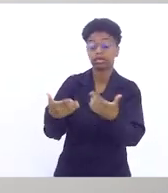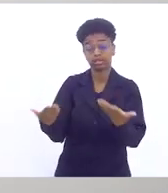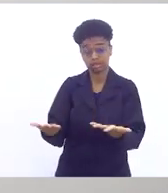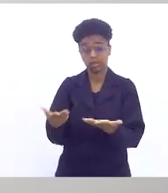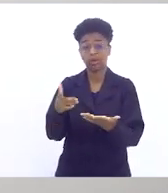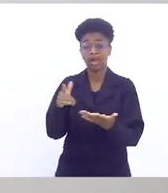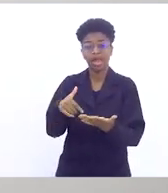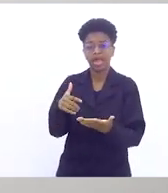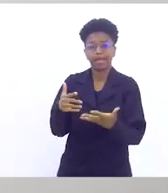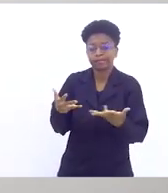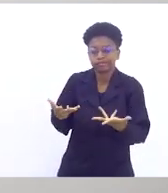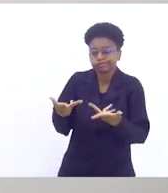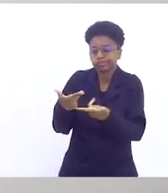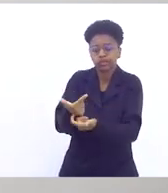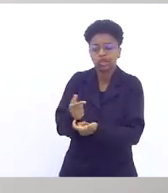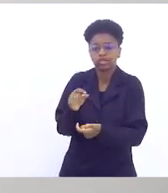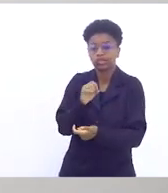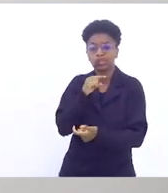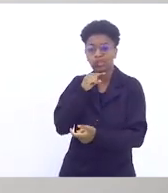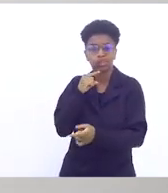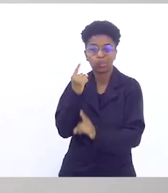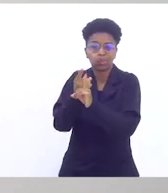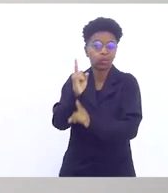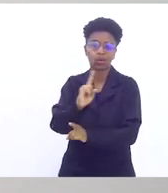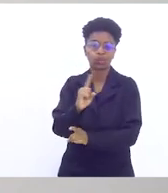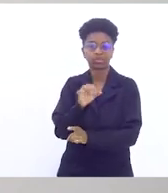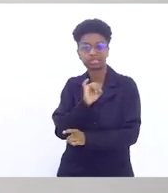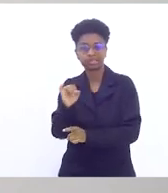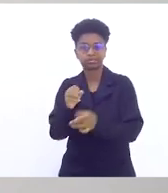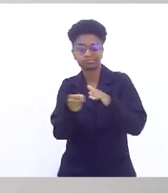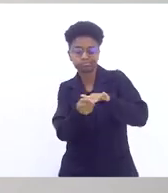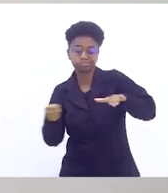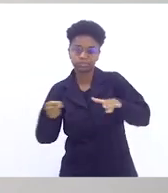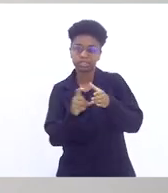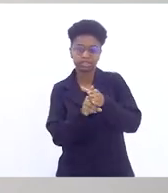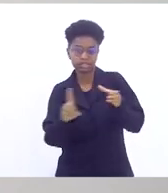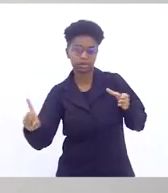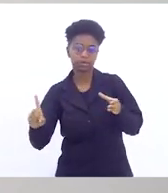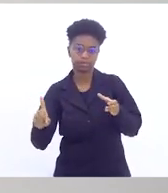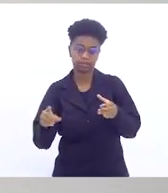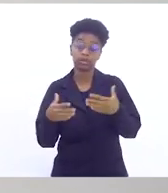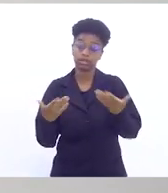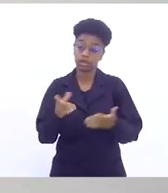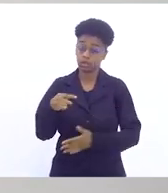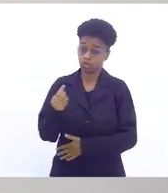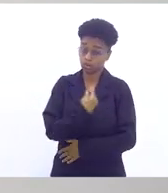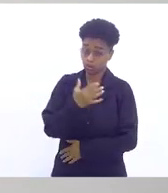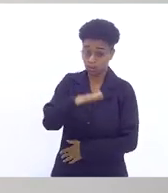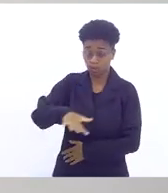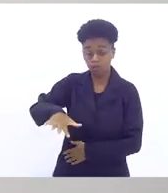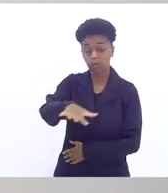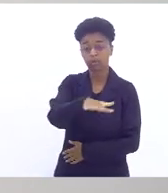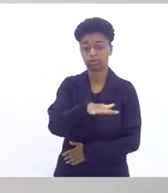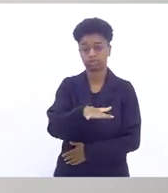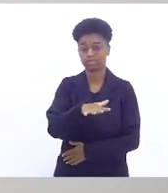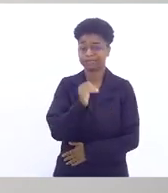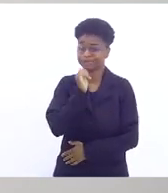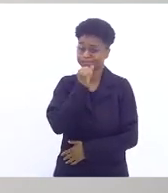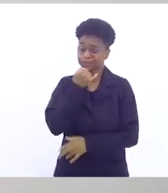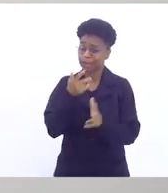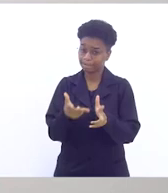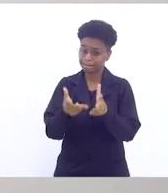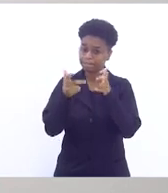é uma riqueza que você não encontra então deputada Marta Rocha é para nós dessa área é triste